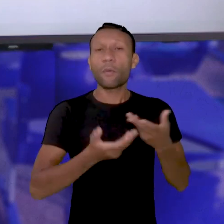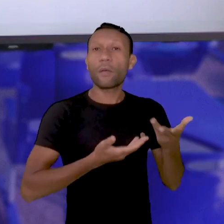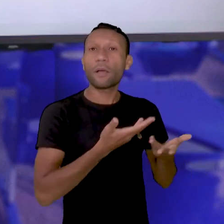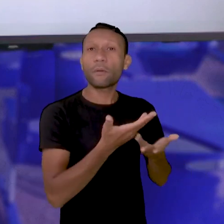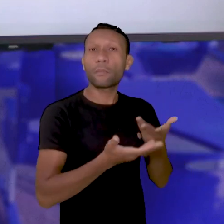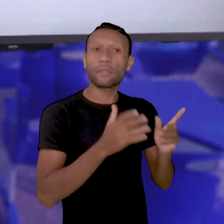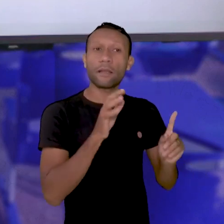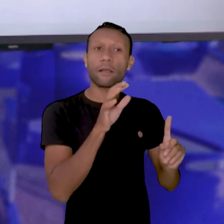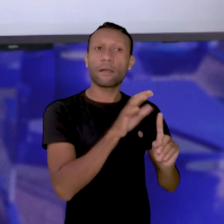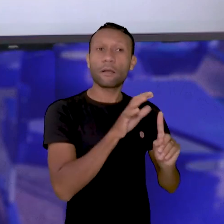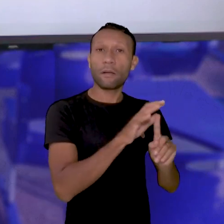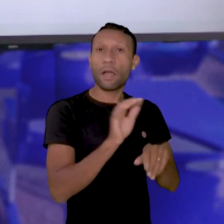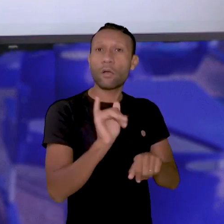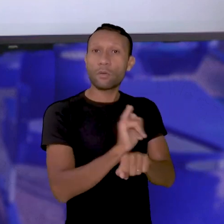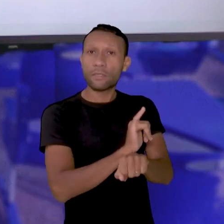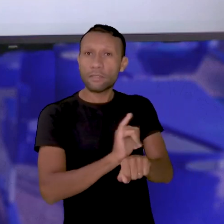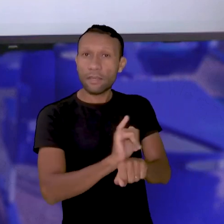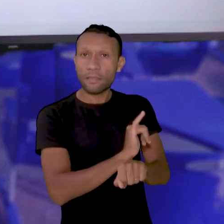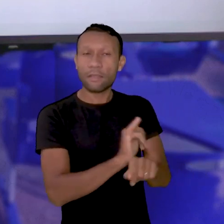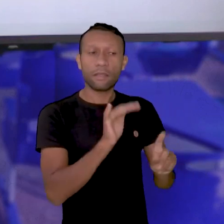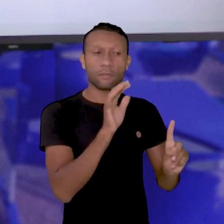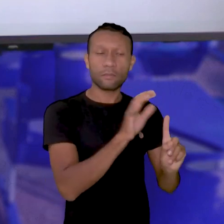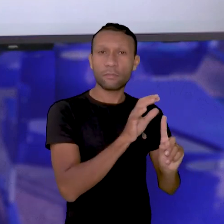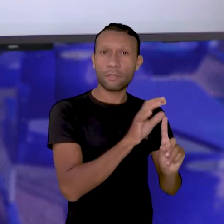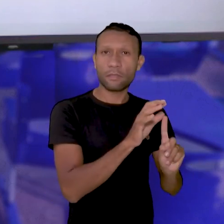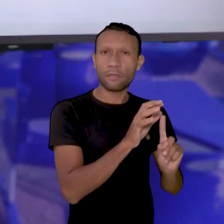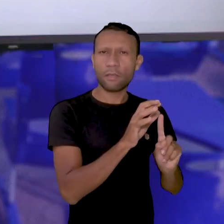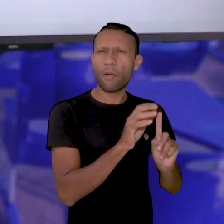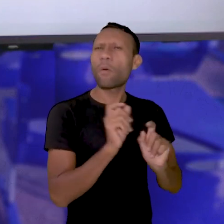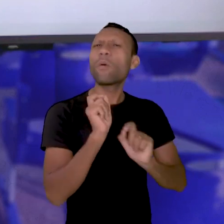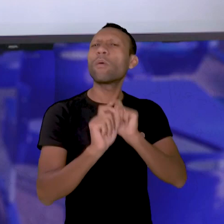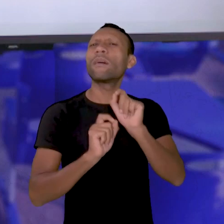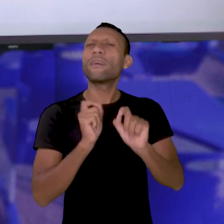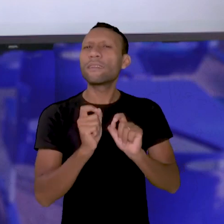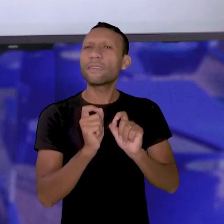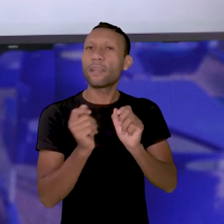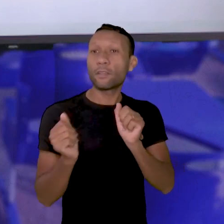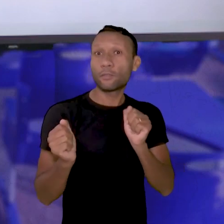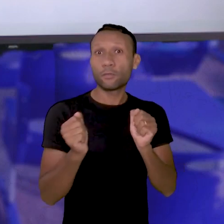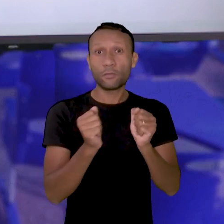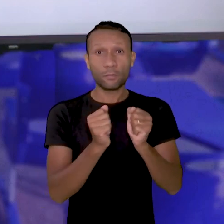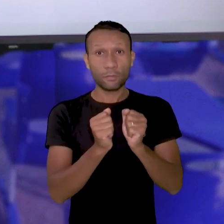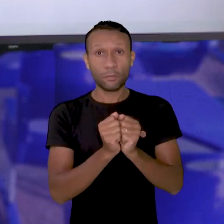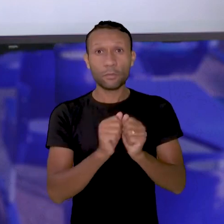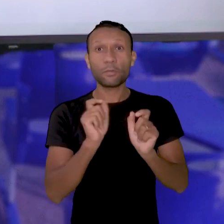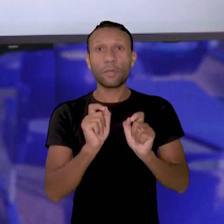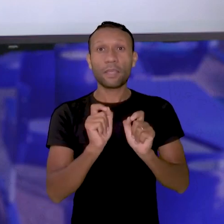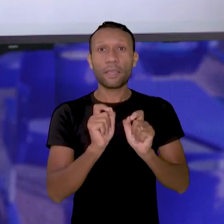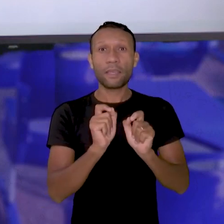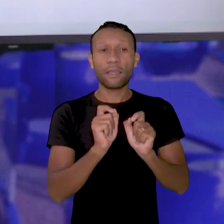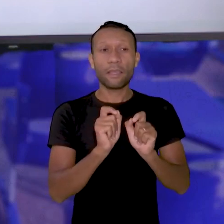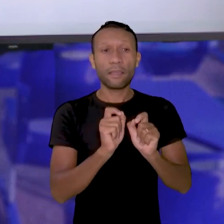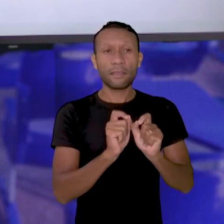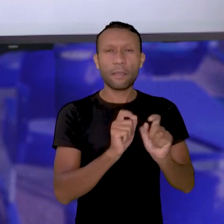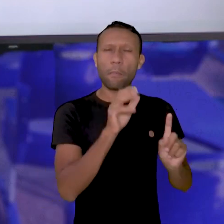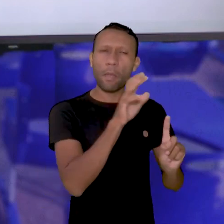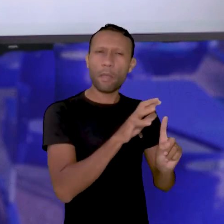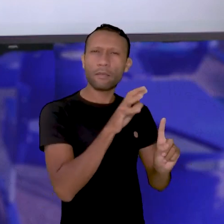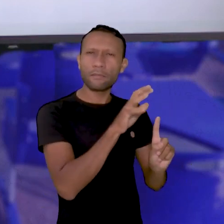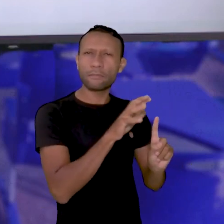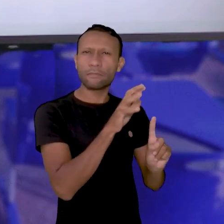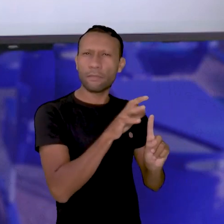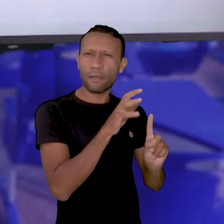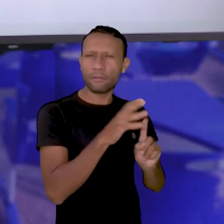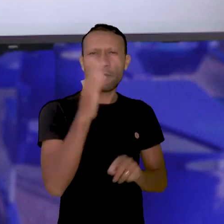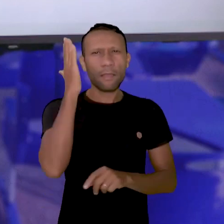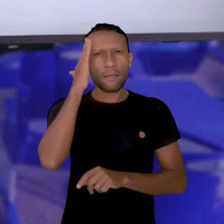de argumentação. O que é argumentar junto com a questão do persuadir? A gente vai entender